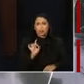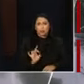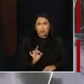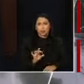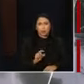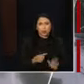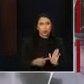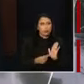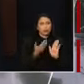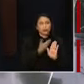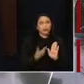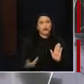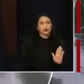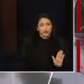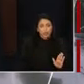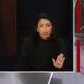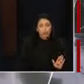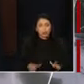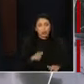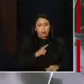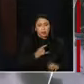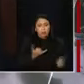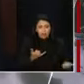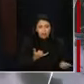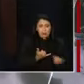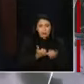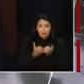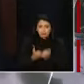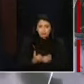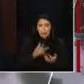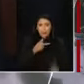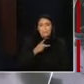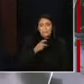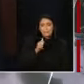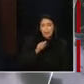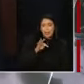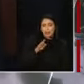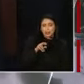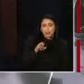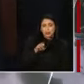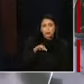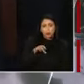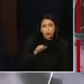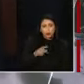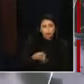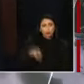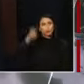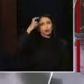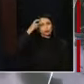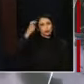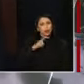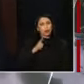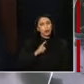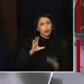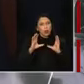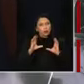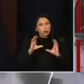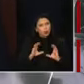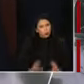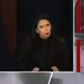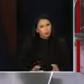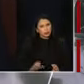público, mas como parte integrante do patrimônio cultural. A conduta de danificar um bem